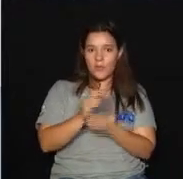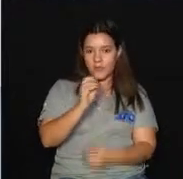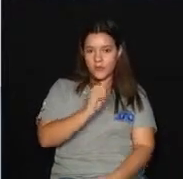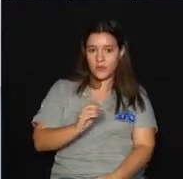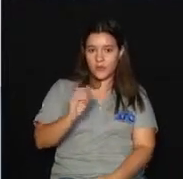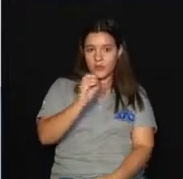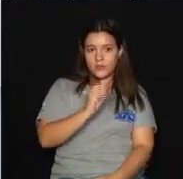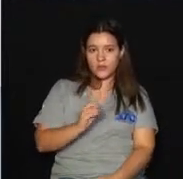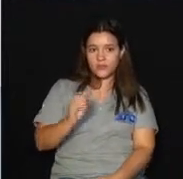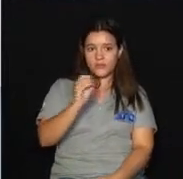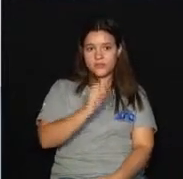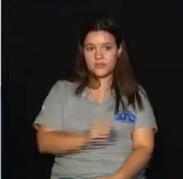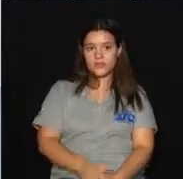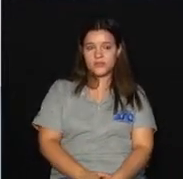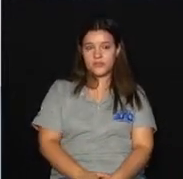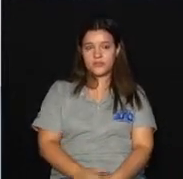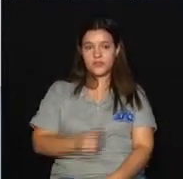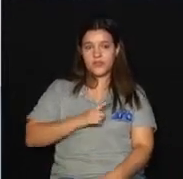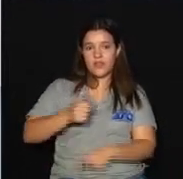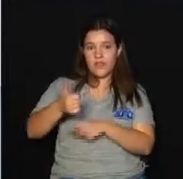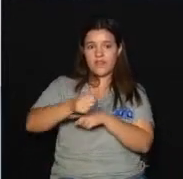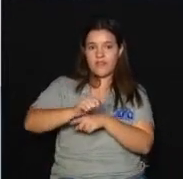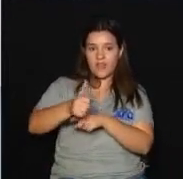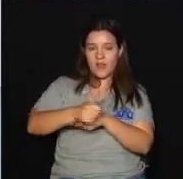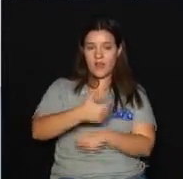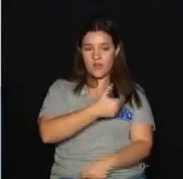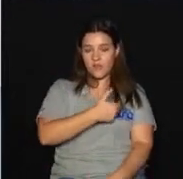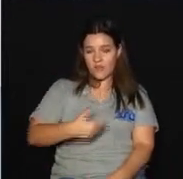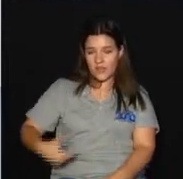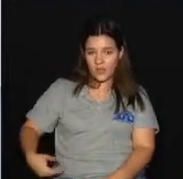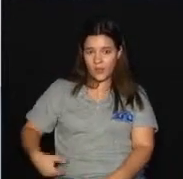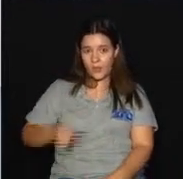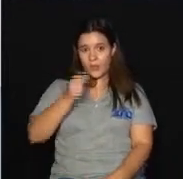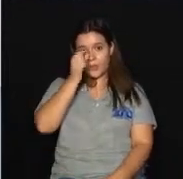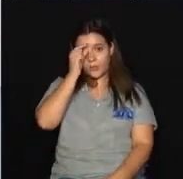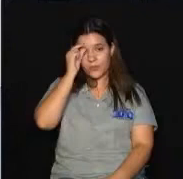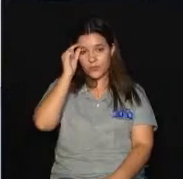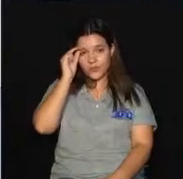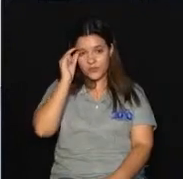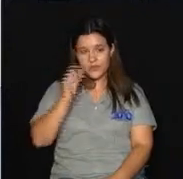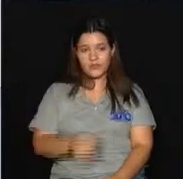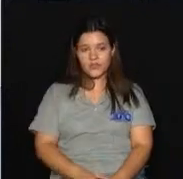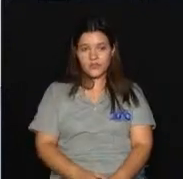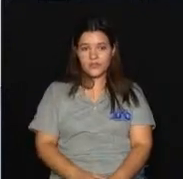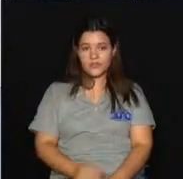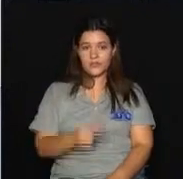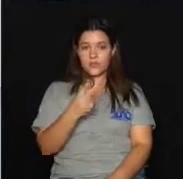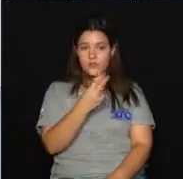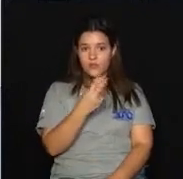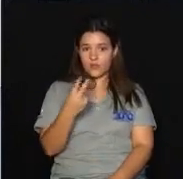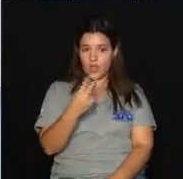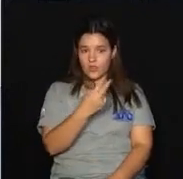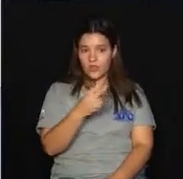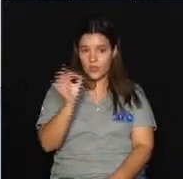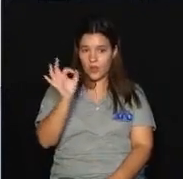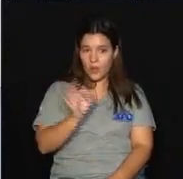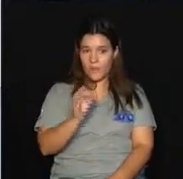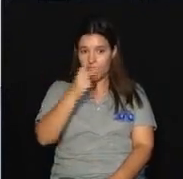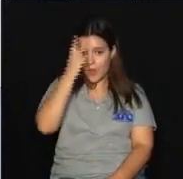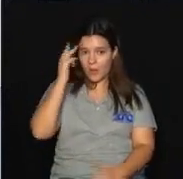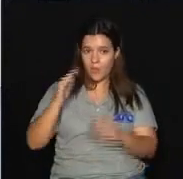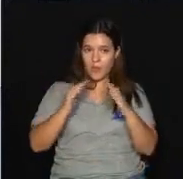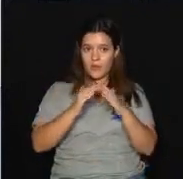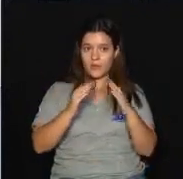outubro e era de avaliação do governo do Jonas Donizete. E aí deu 22% dos